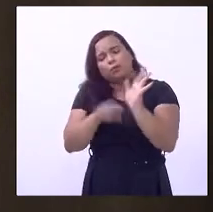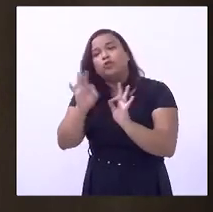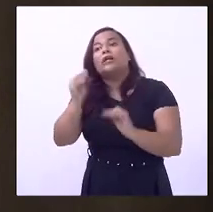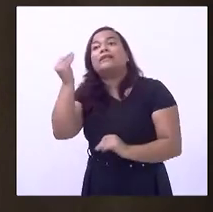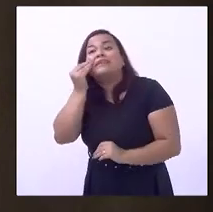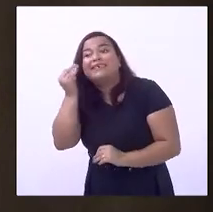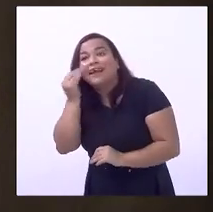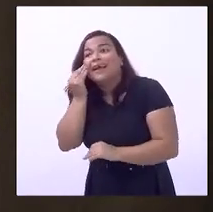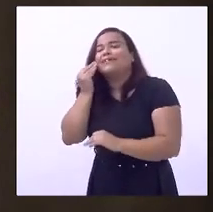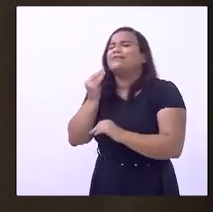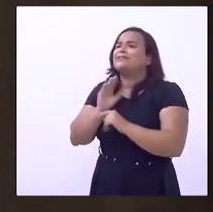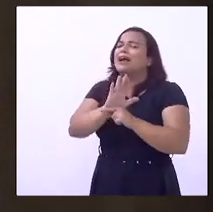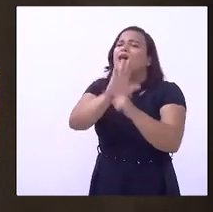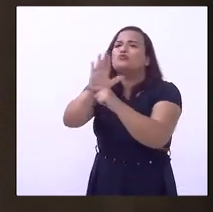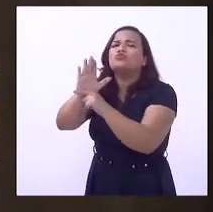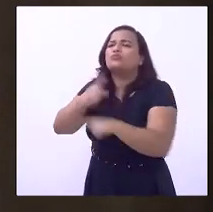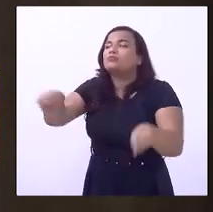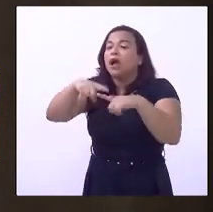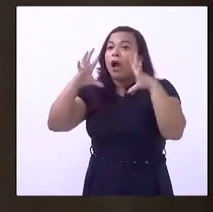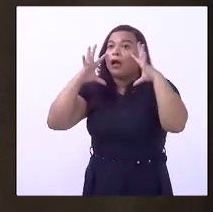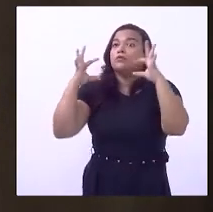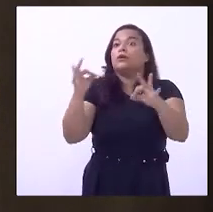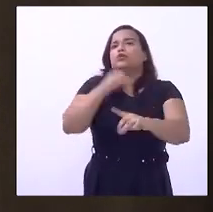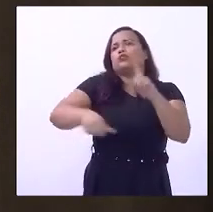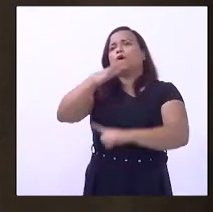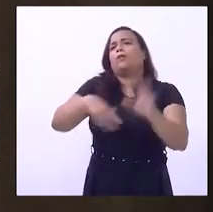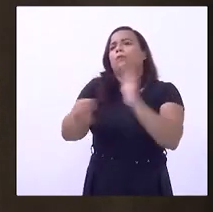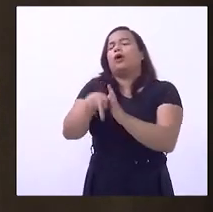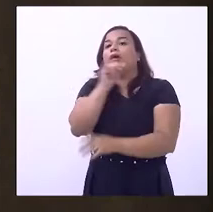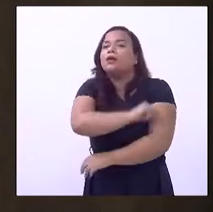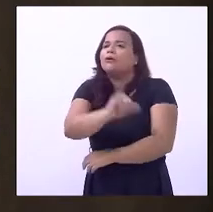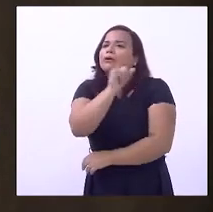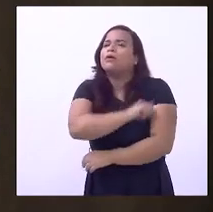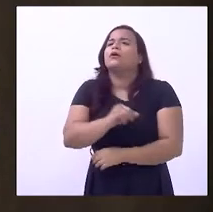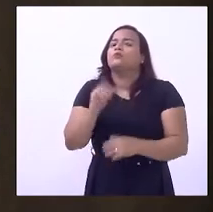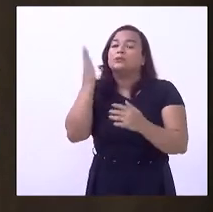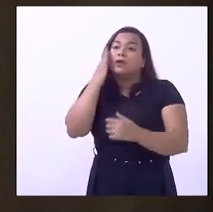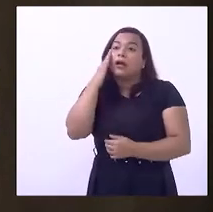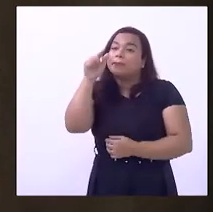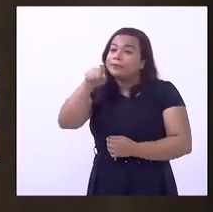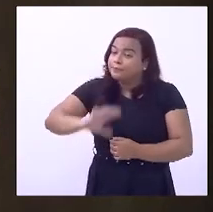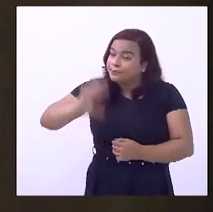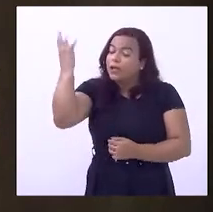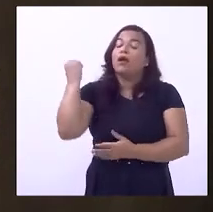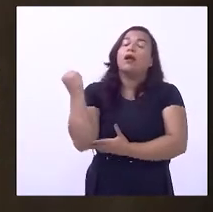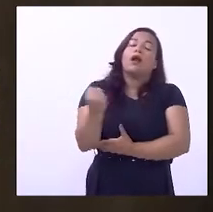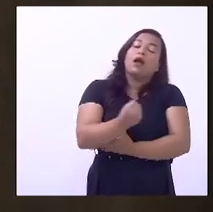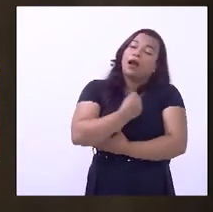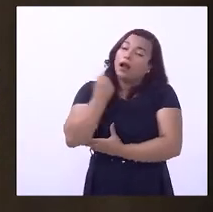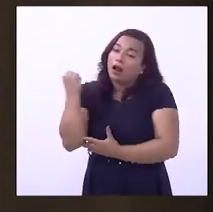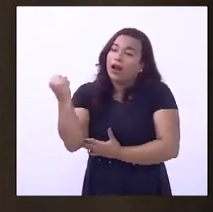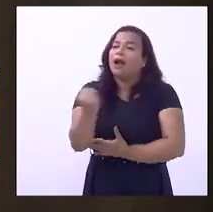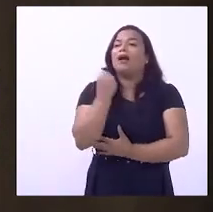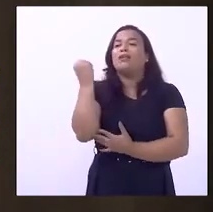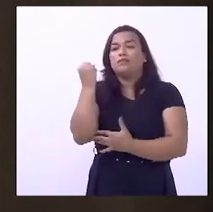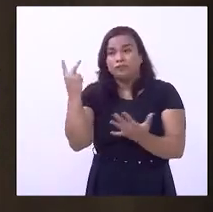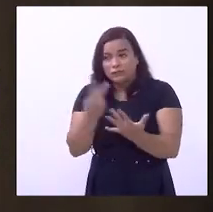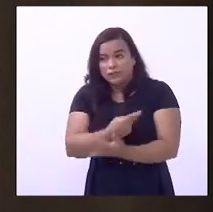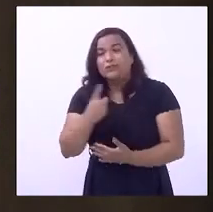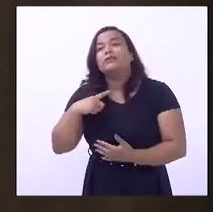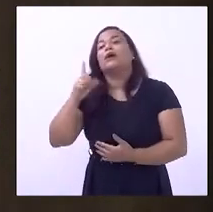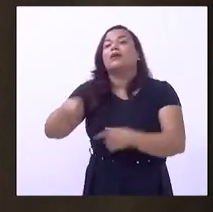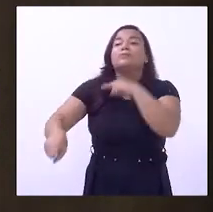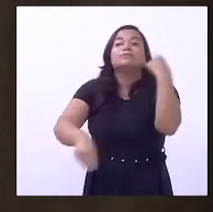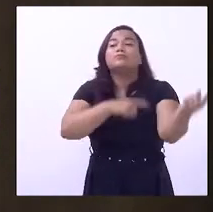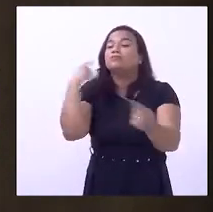tenta chamar a atenção da sociedade fluminense em relação a esse fenômeno grave, dramático, que é a morte em